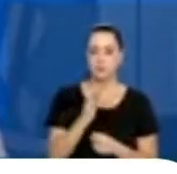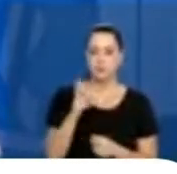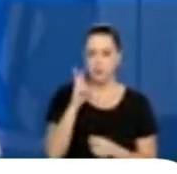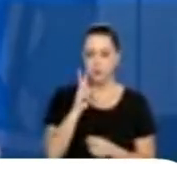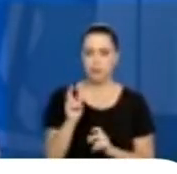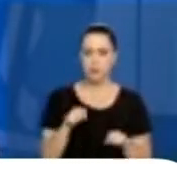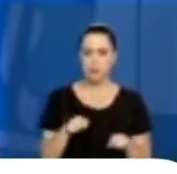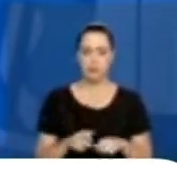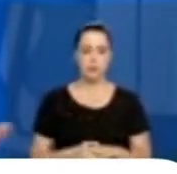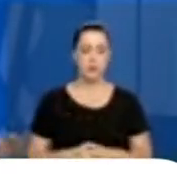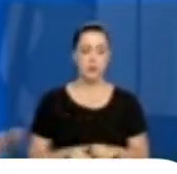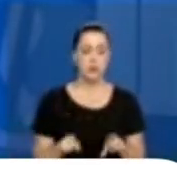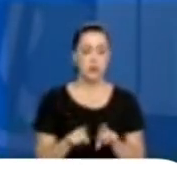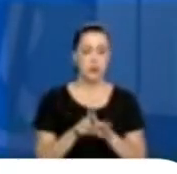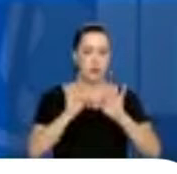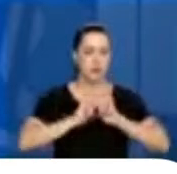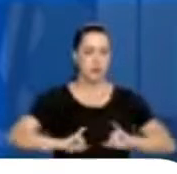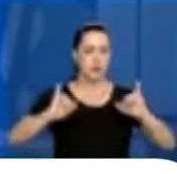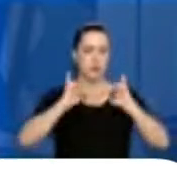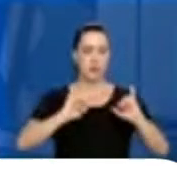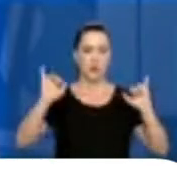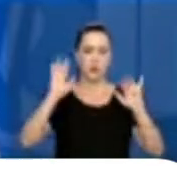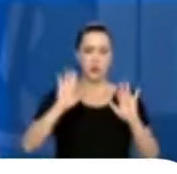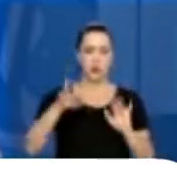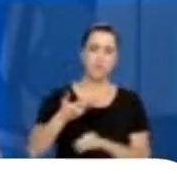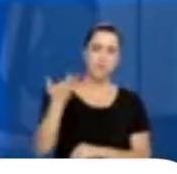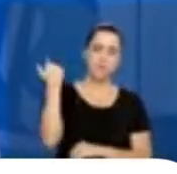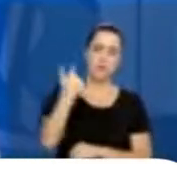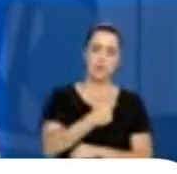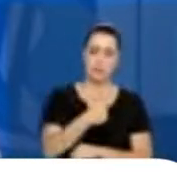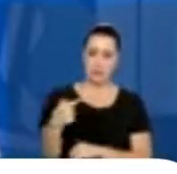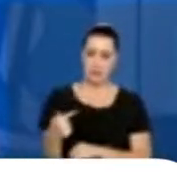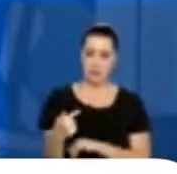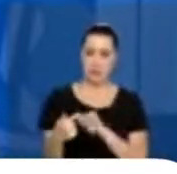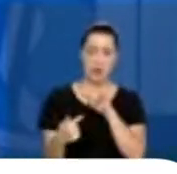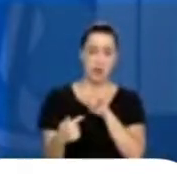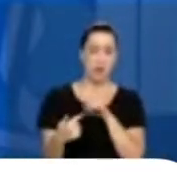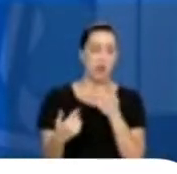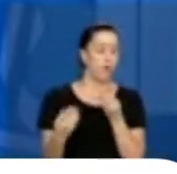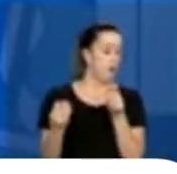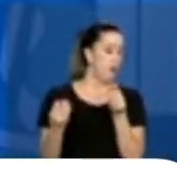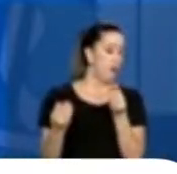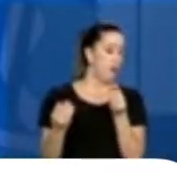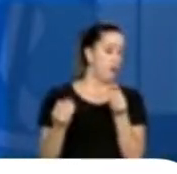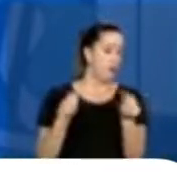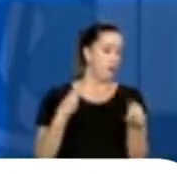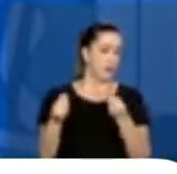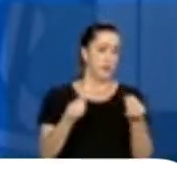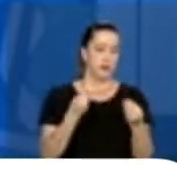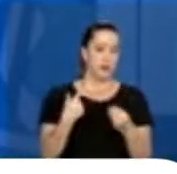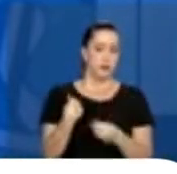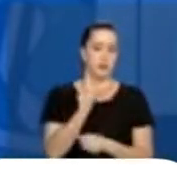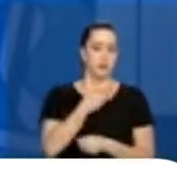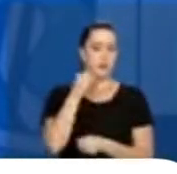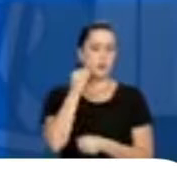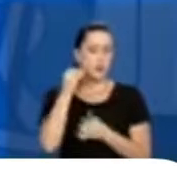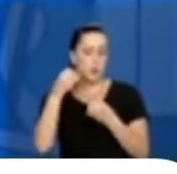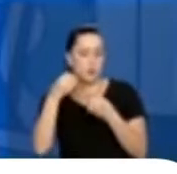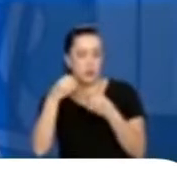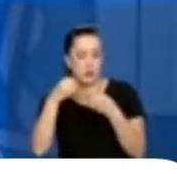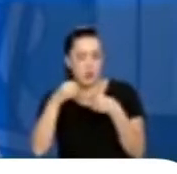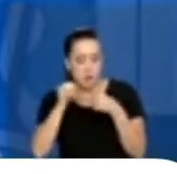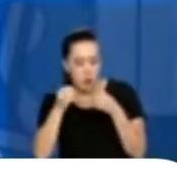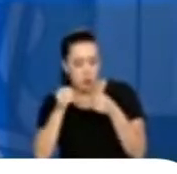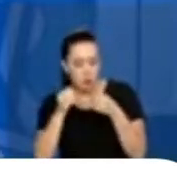Também estamos divulgando, desde semana passada, um painel com quanto que nós temos de exames represados, ou